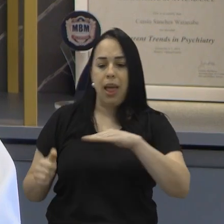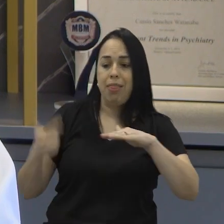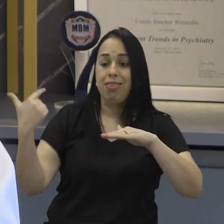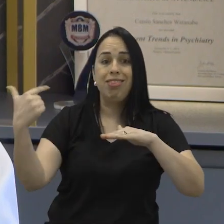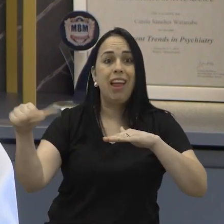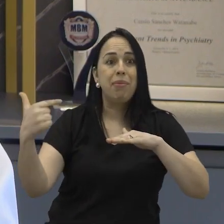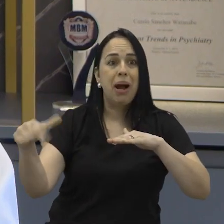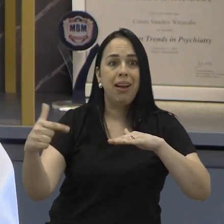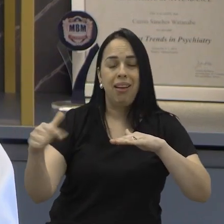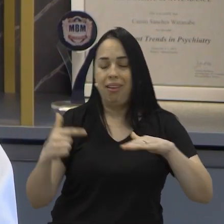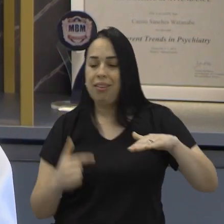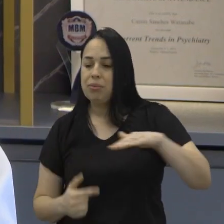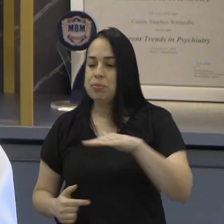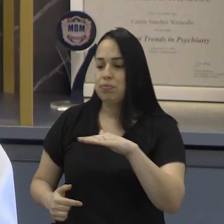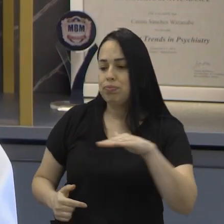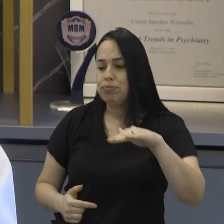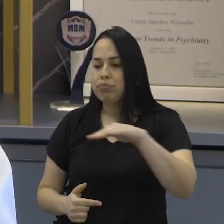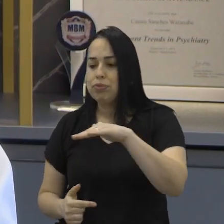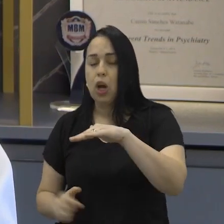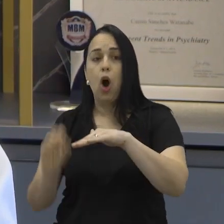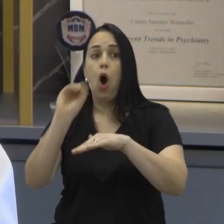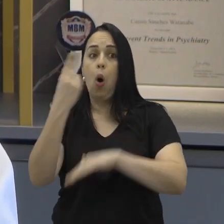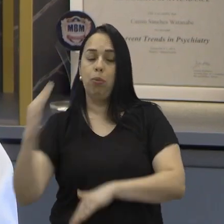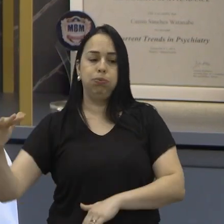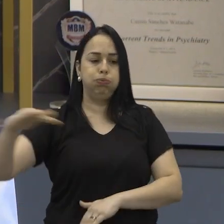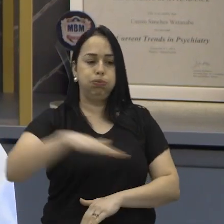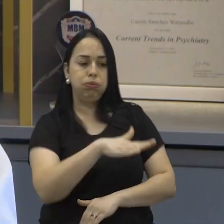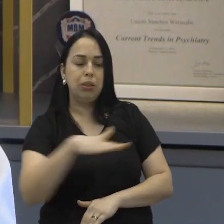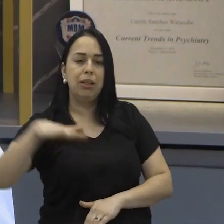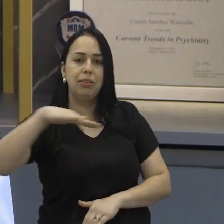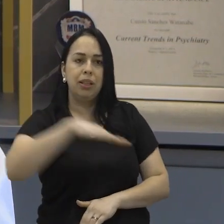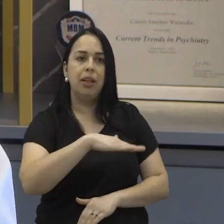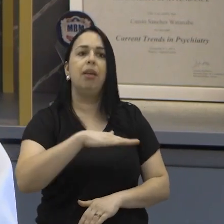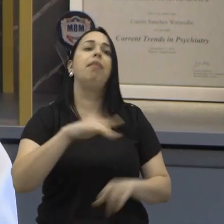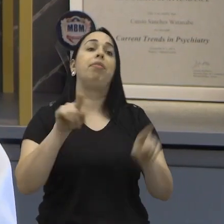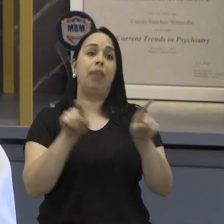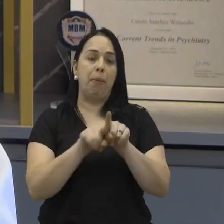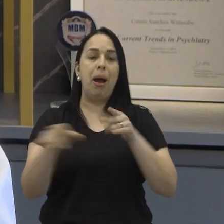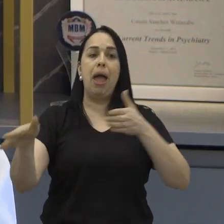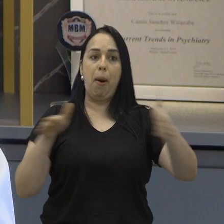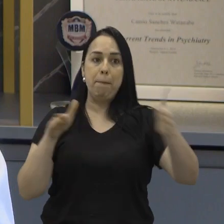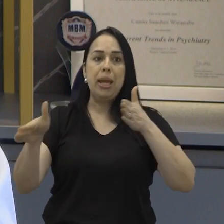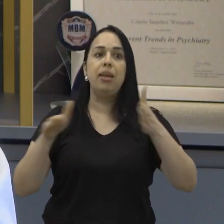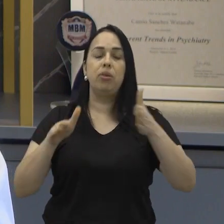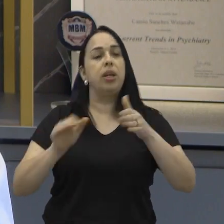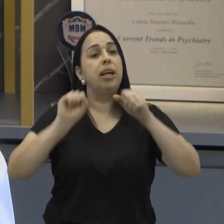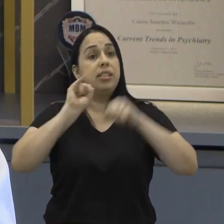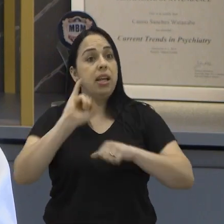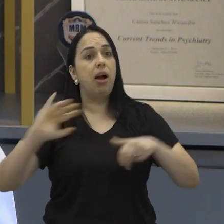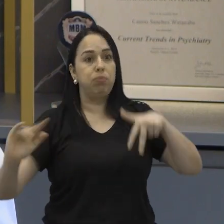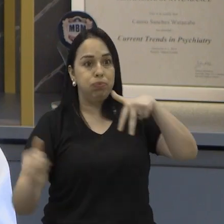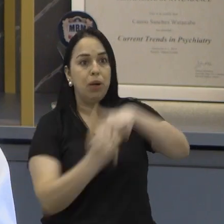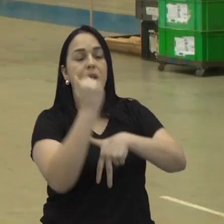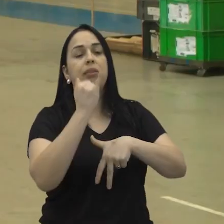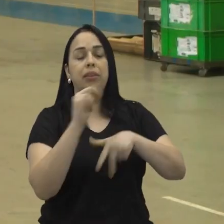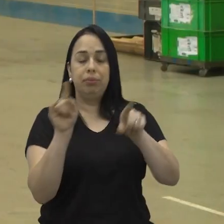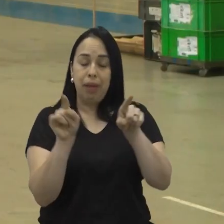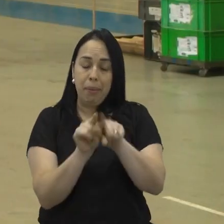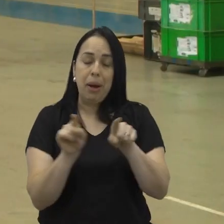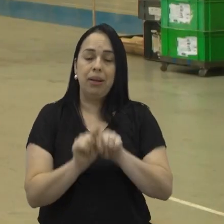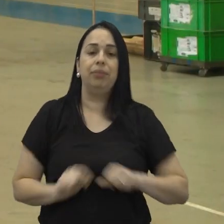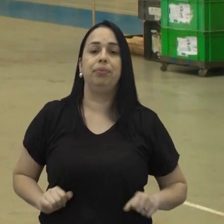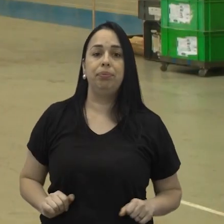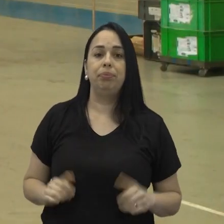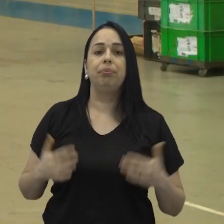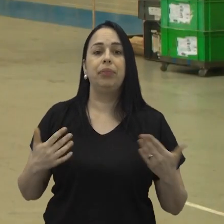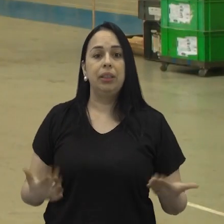o colaborador está indo para o trabalho, né? De casa para o trabalho, do trabalho para casa, isso também é considerado como um acidente de trabalho. Segundo